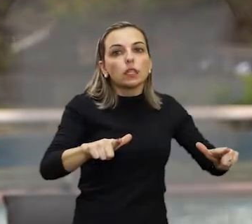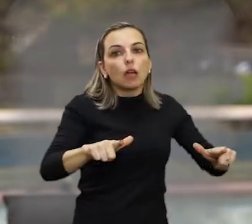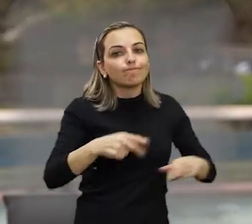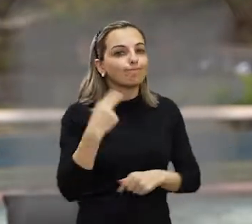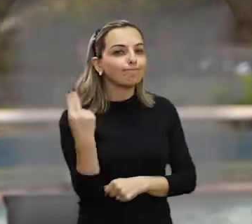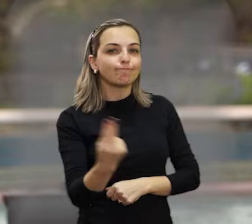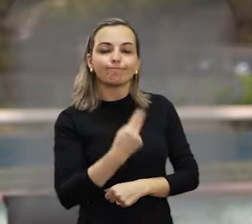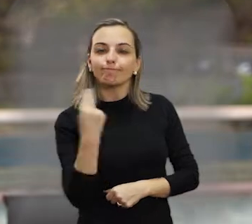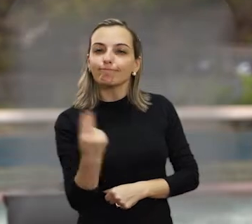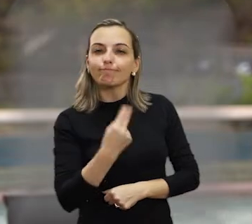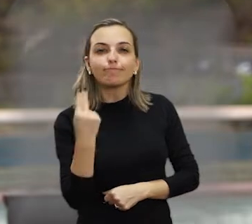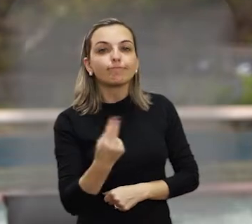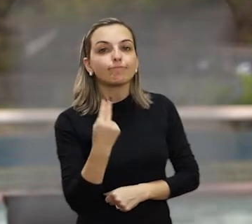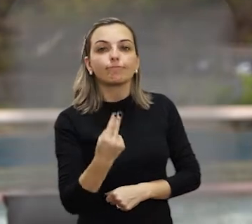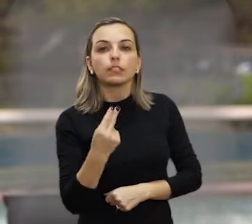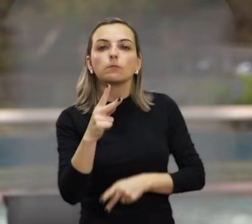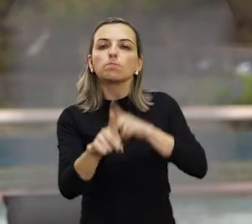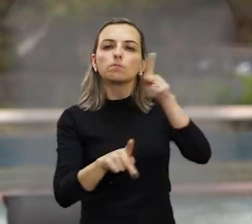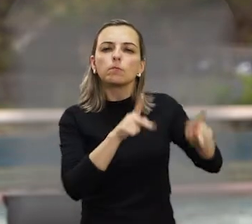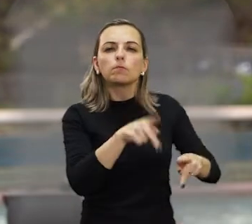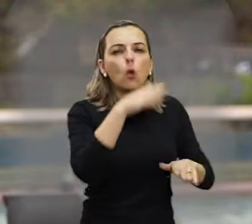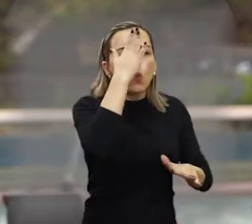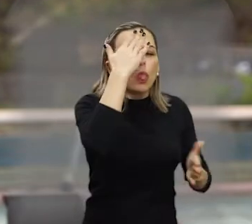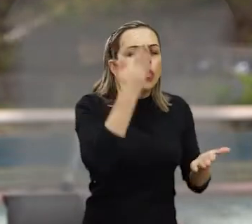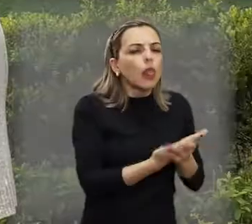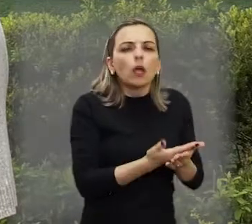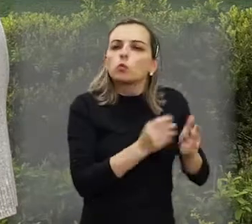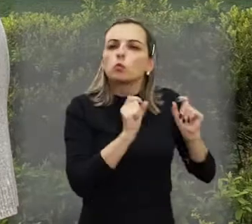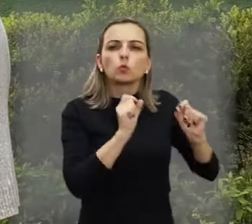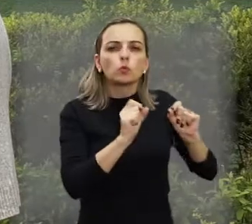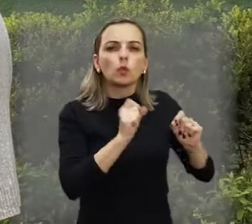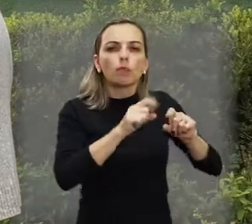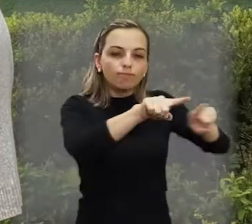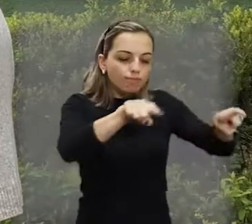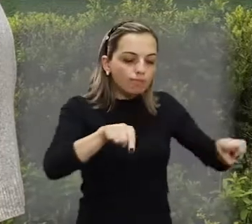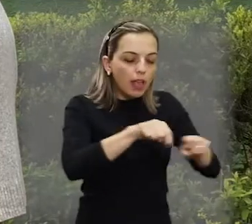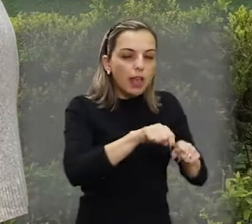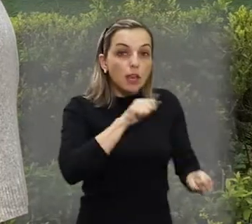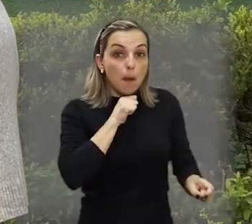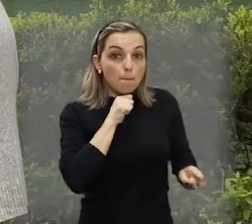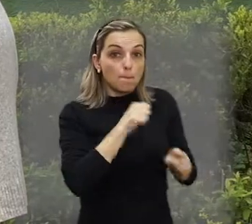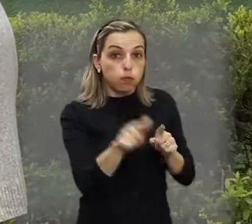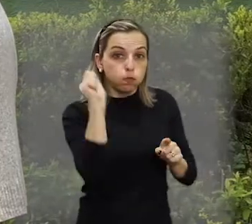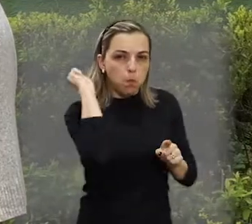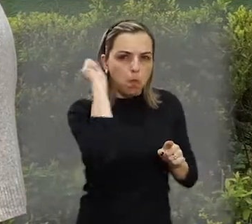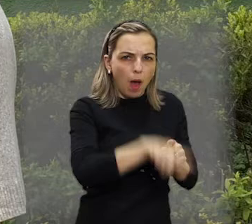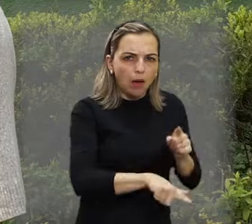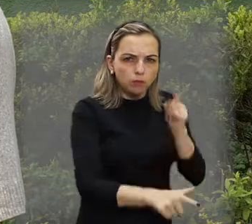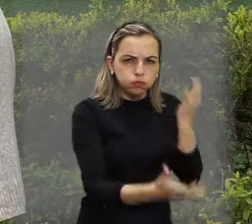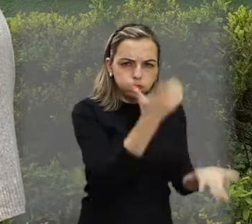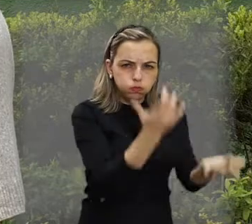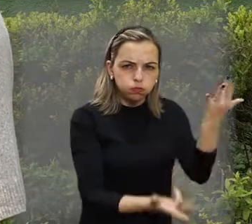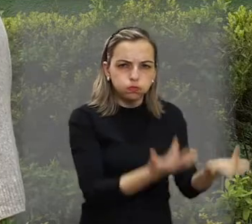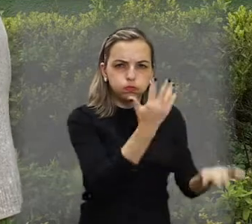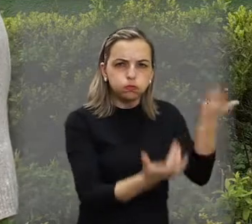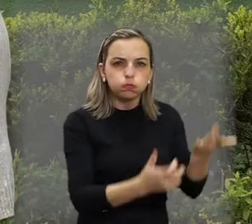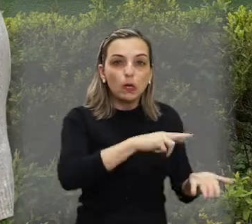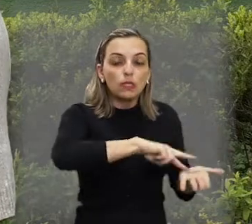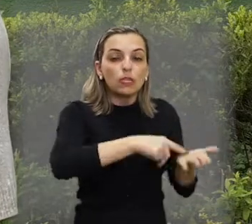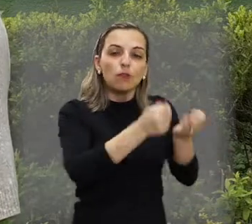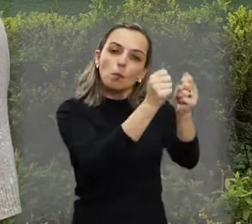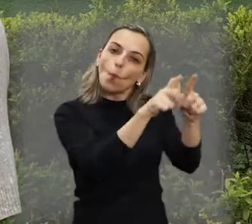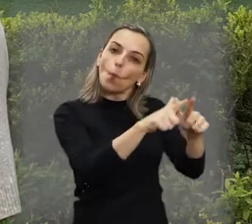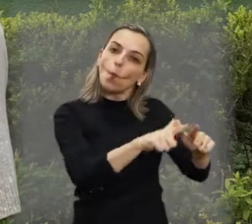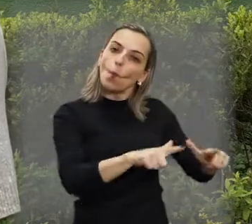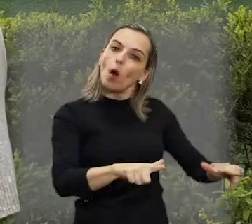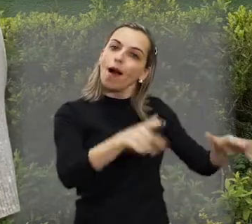conceito, né? O proprietário não executa essa limpeza, essa manutenção. A população ainda tem um conceito de que ateando fogo, né, é